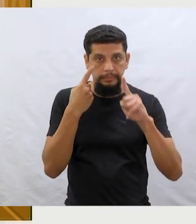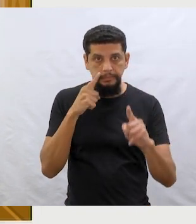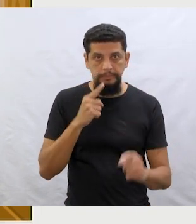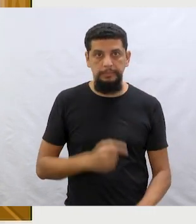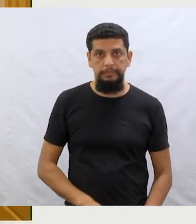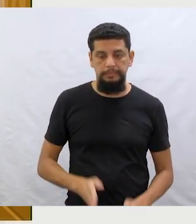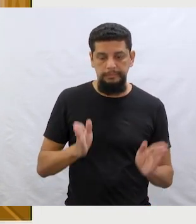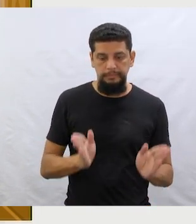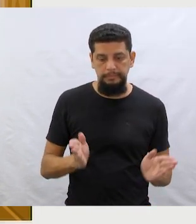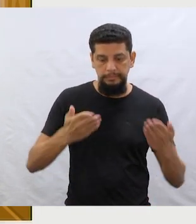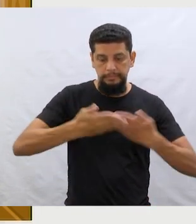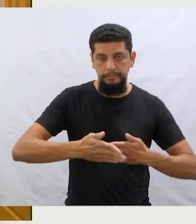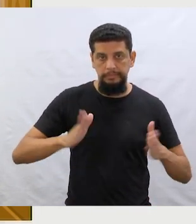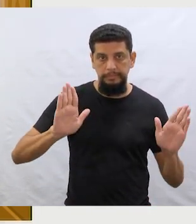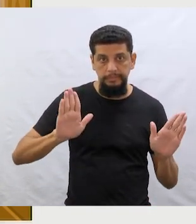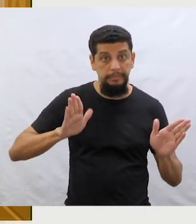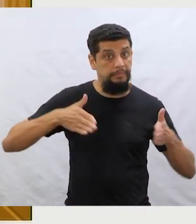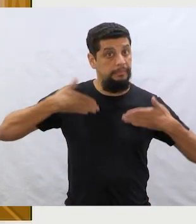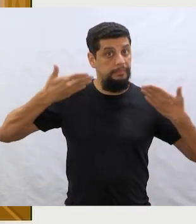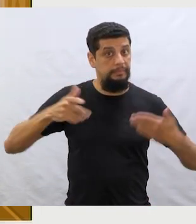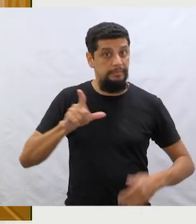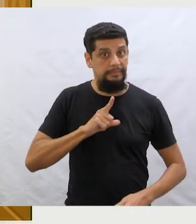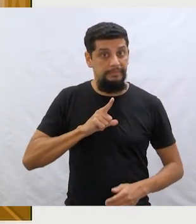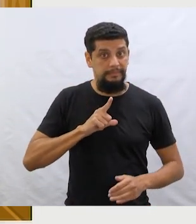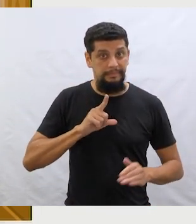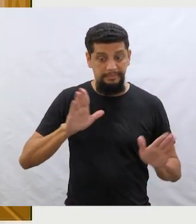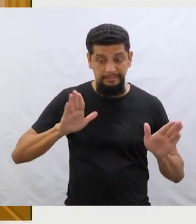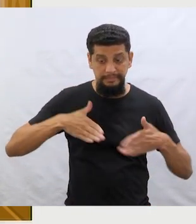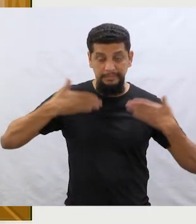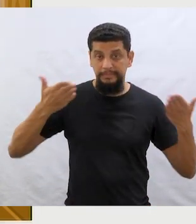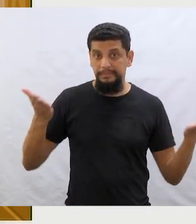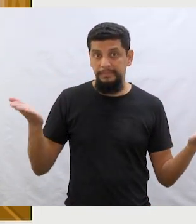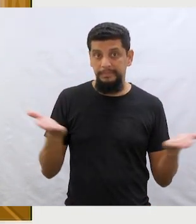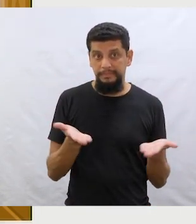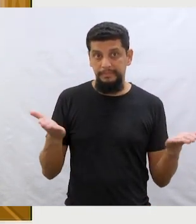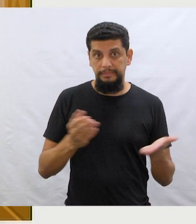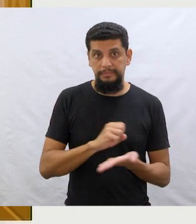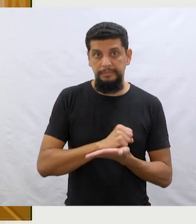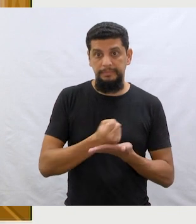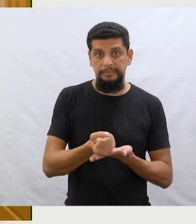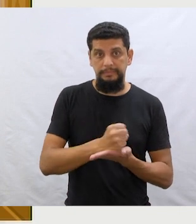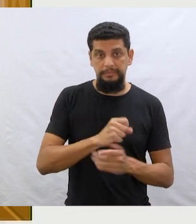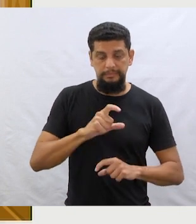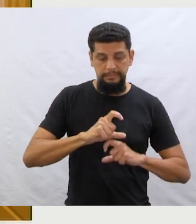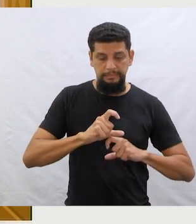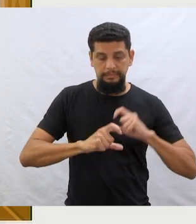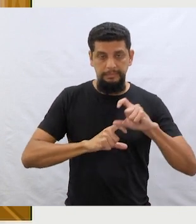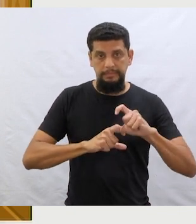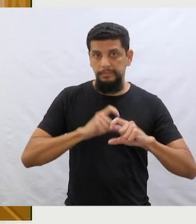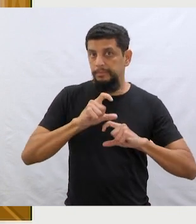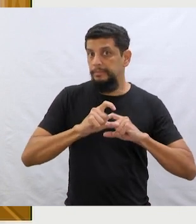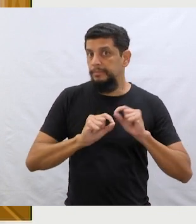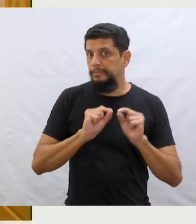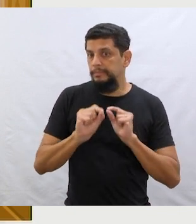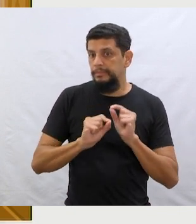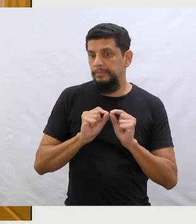adivinha, uma caixa surpresa, olha, vai ter surpresa aqui hoje. Jogo de encaixe